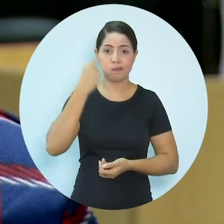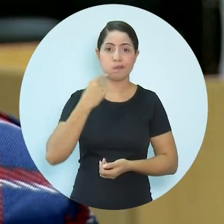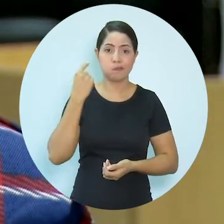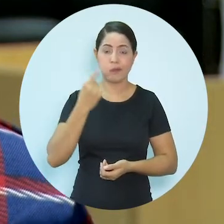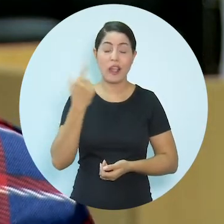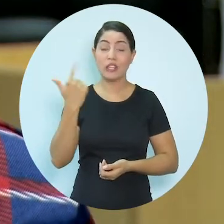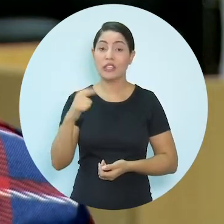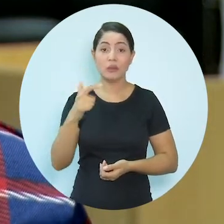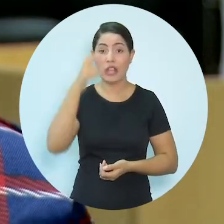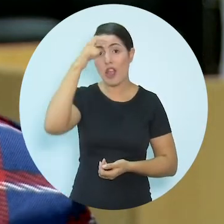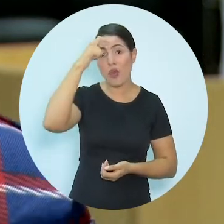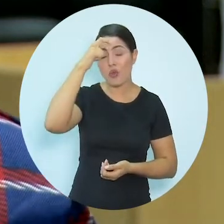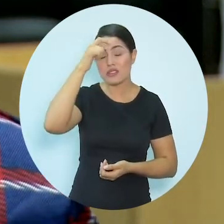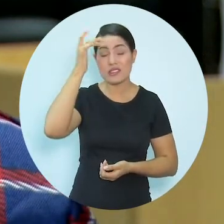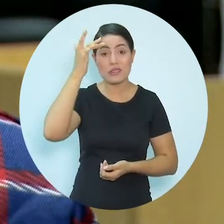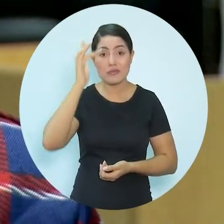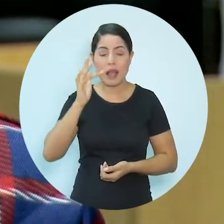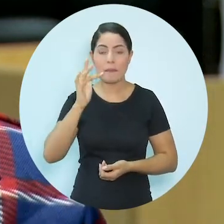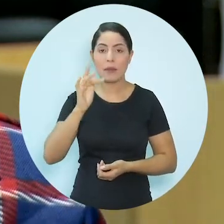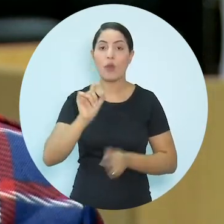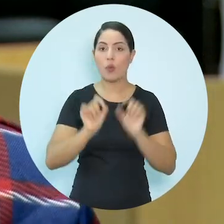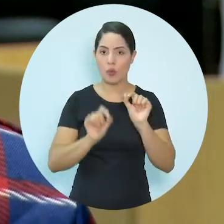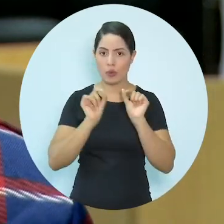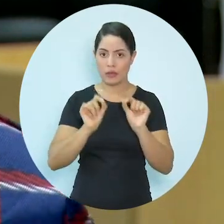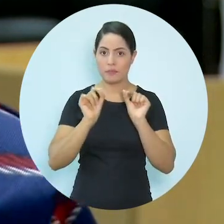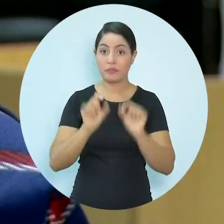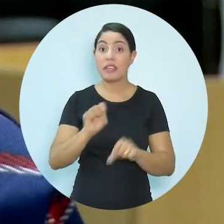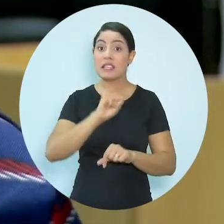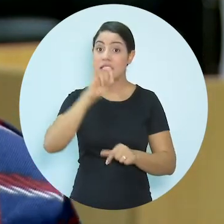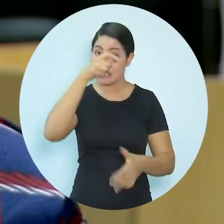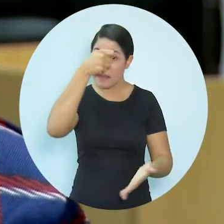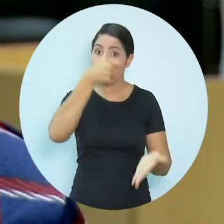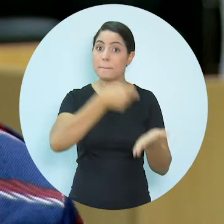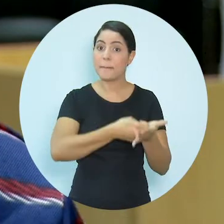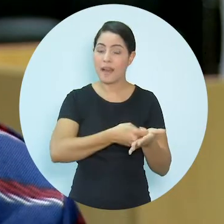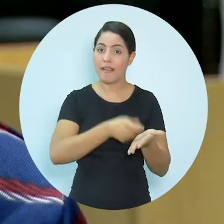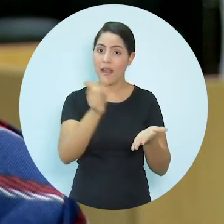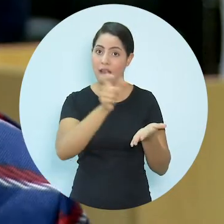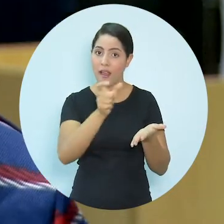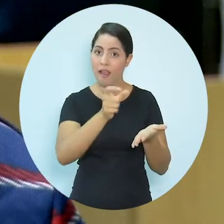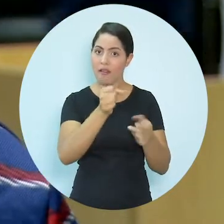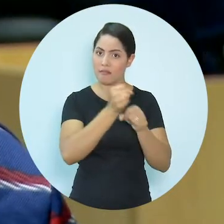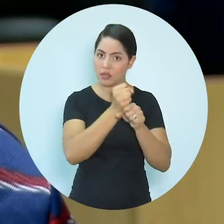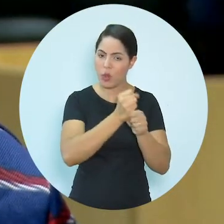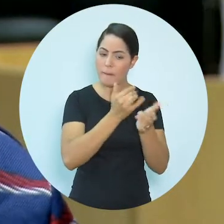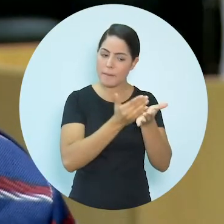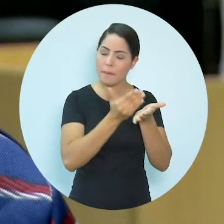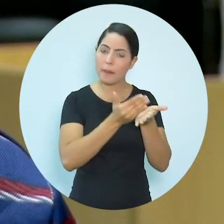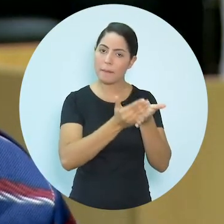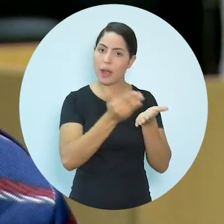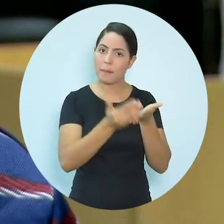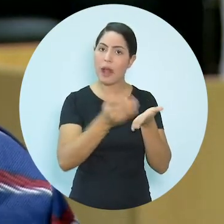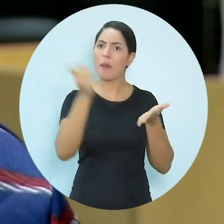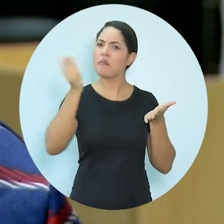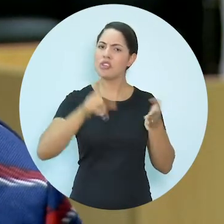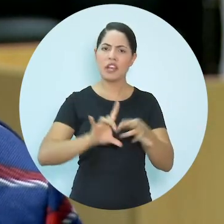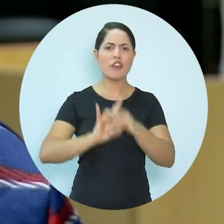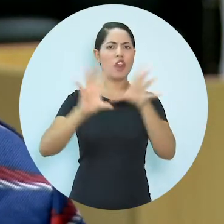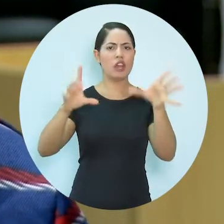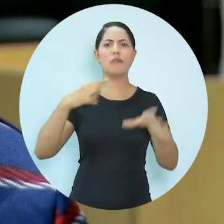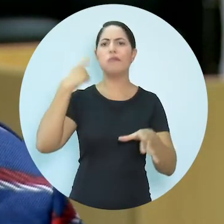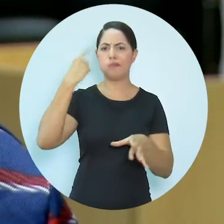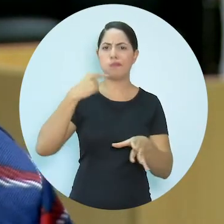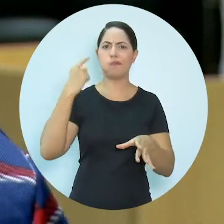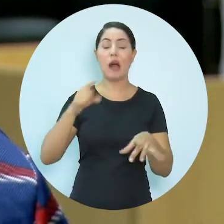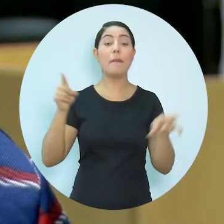muitas vezes, ele não tem a consciência de que, pagando a sua anuidade, não só ele fica habilitado para a